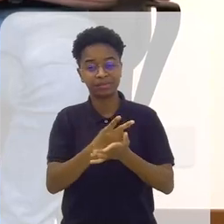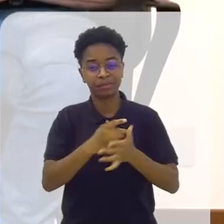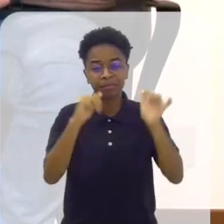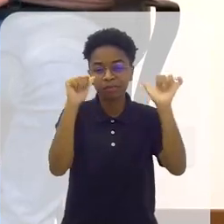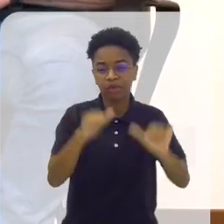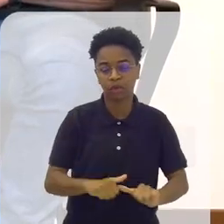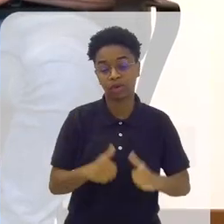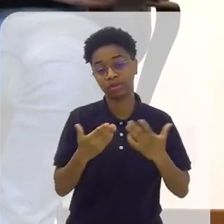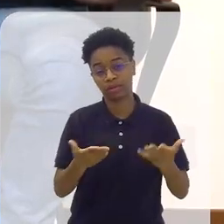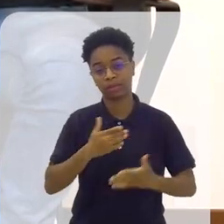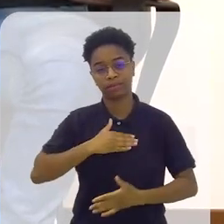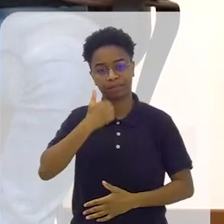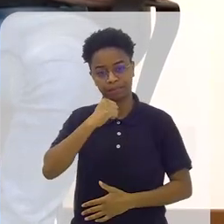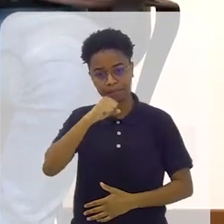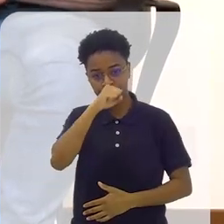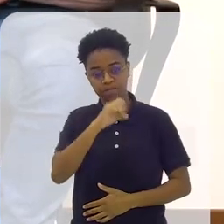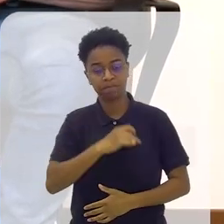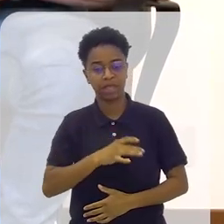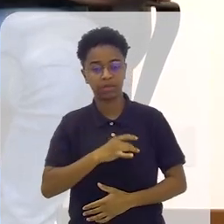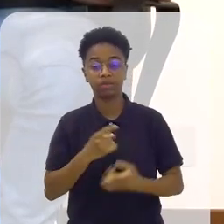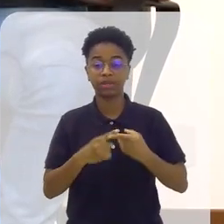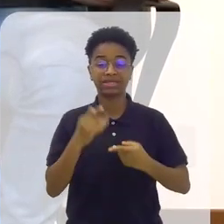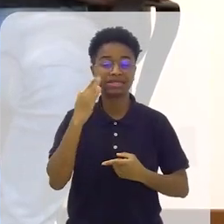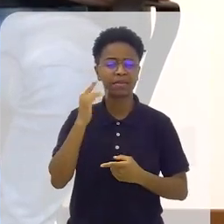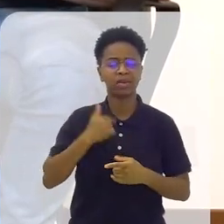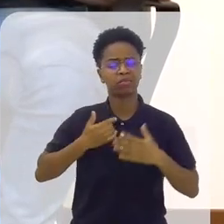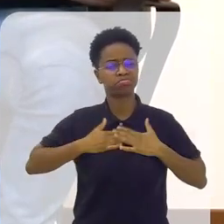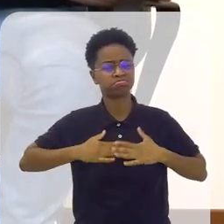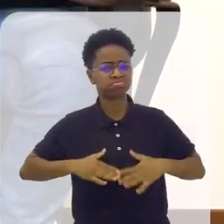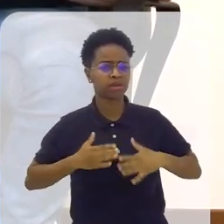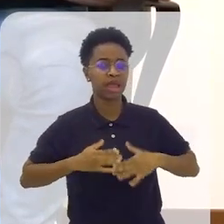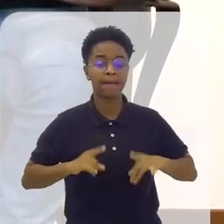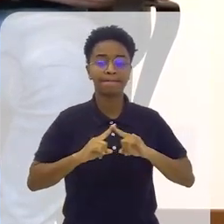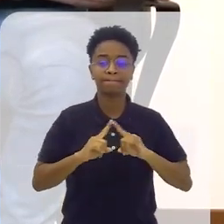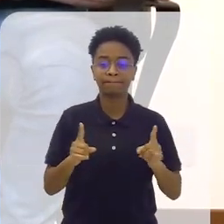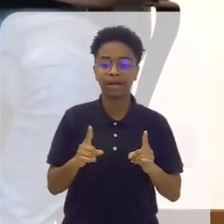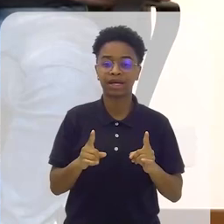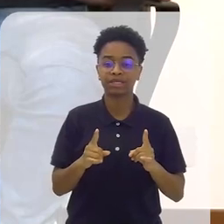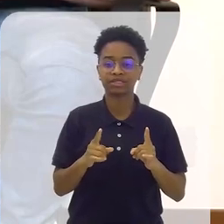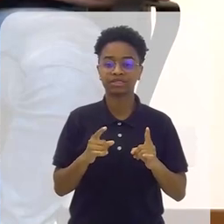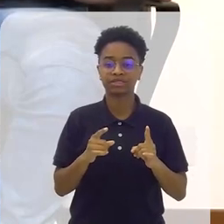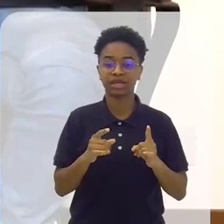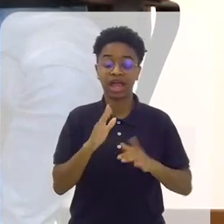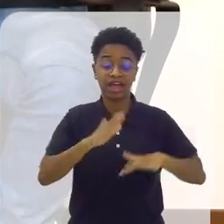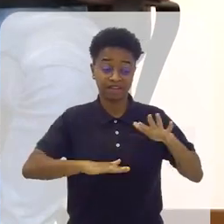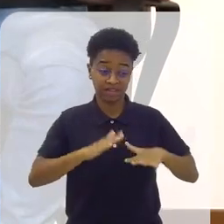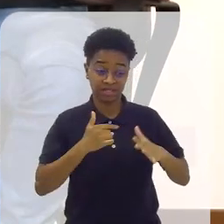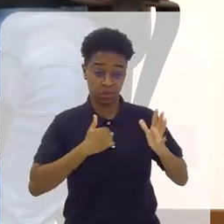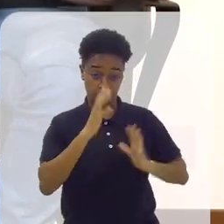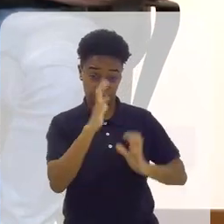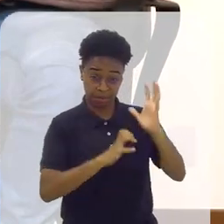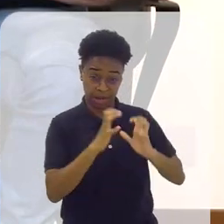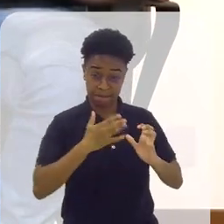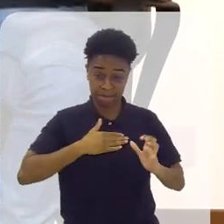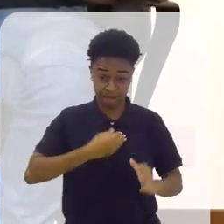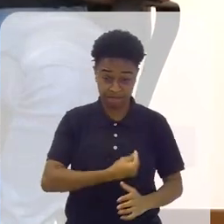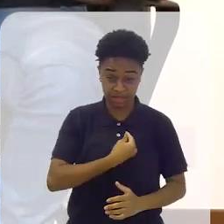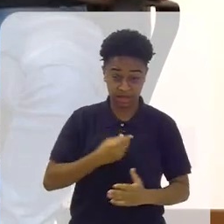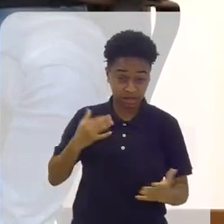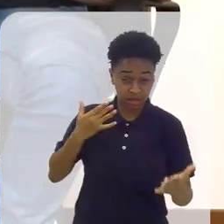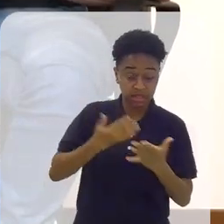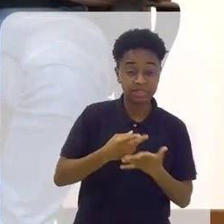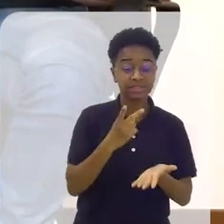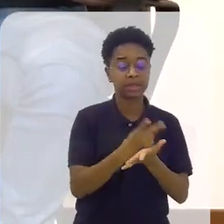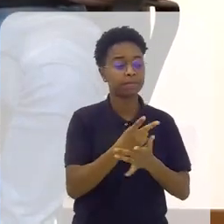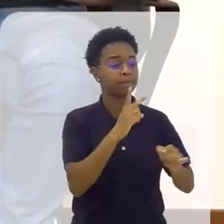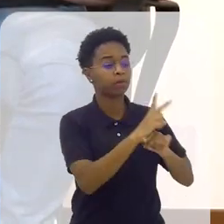mais trágica. Então ela tem medo. E ela sabe que eu sou uma pessoa tranquila, eu sempre fui. As brigas que justamente eu tive... Justamente por ser tranquilo. Na minha vida